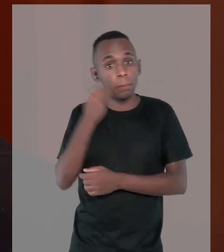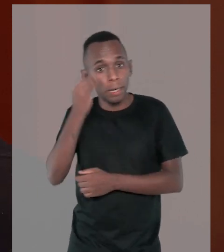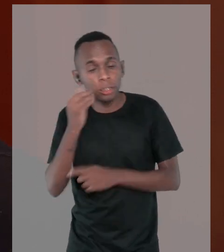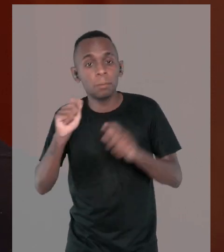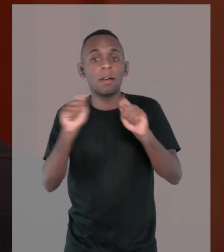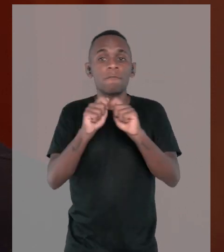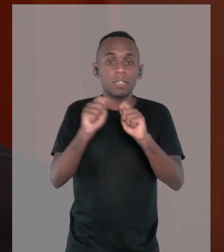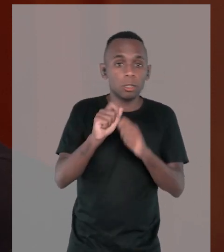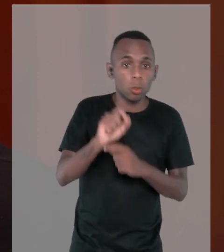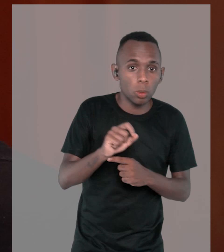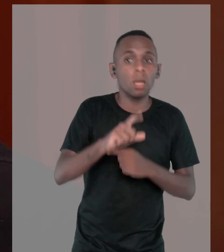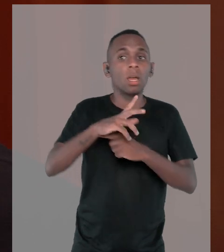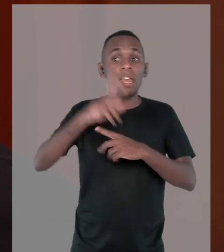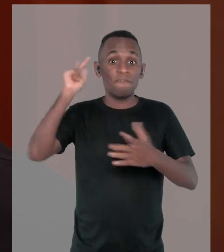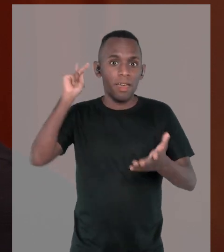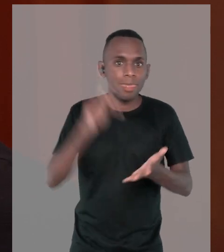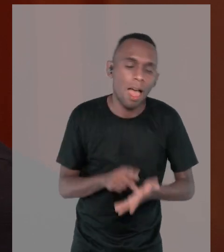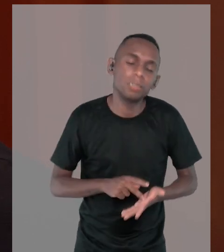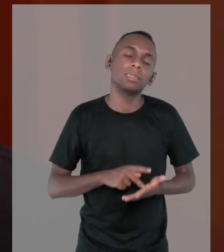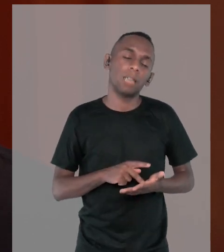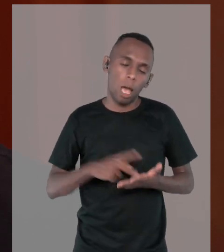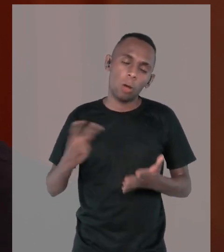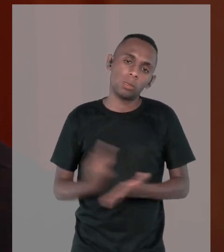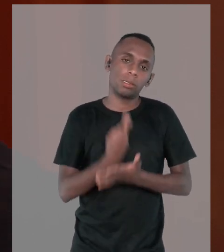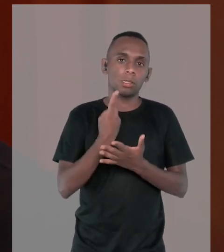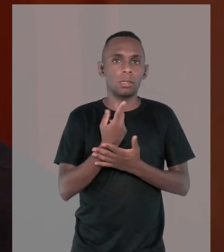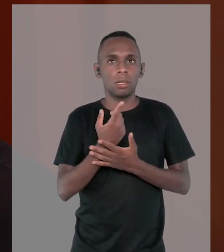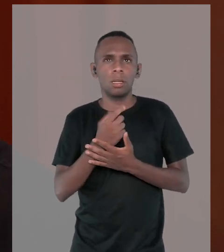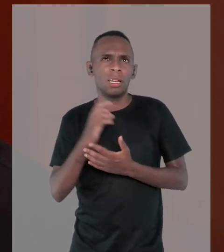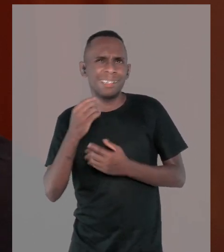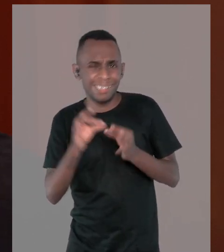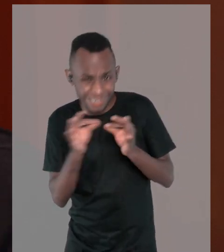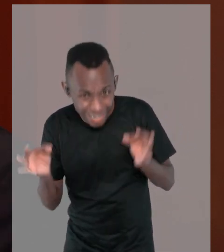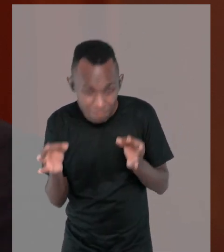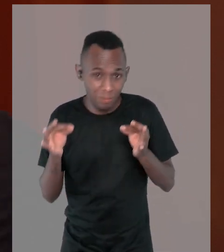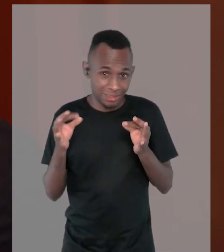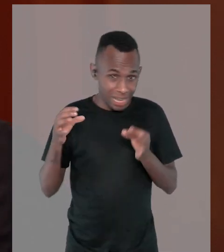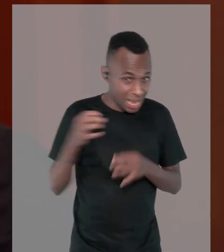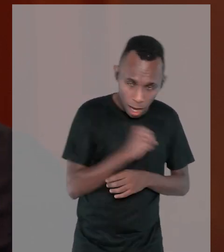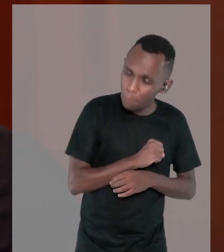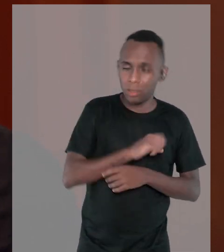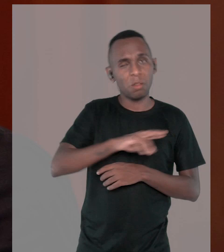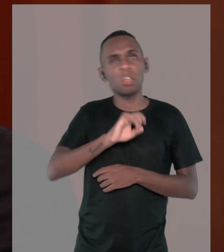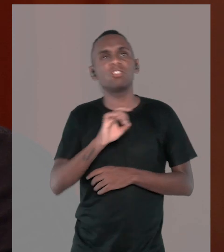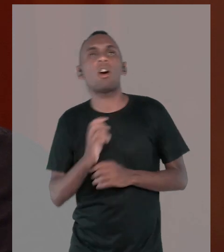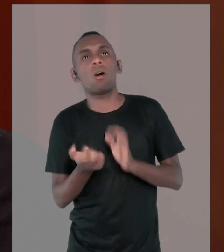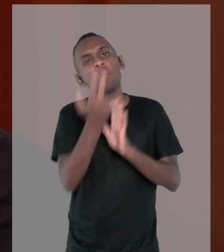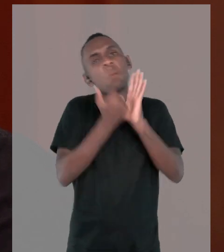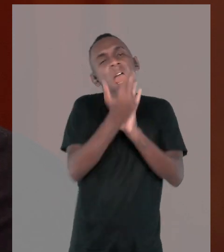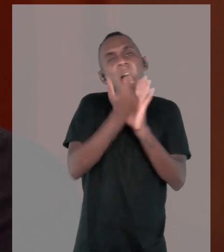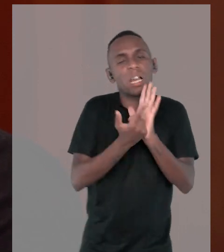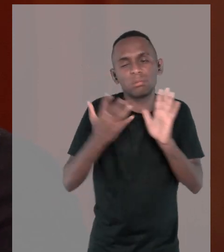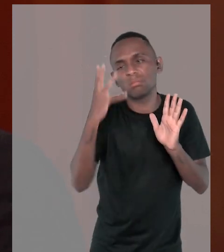para fazer com que seja verdade esse bilhete. Isso não é do dia para a noite, isso não é só fazer uma arte linda, né,